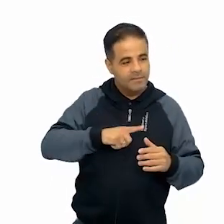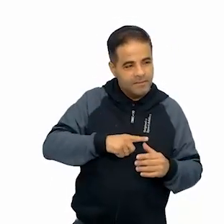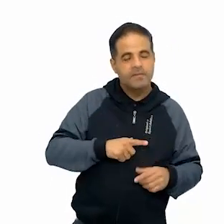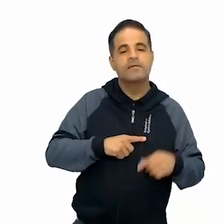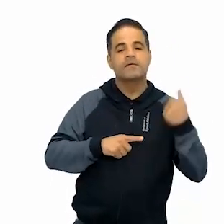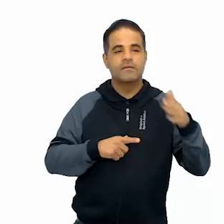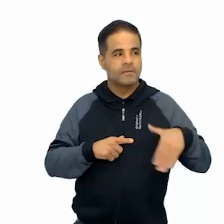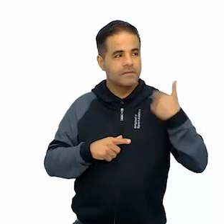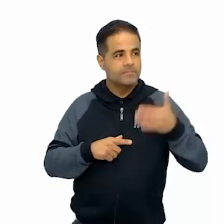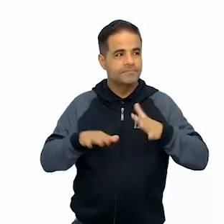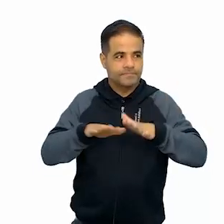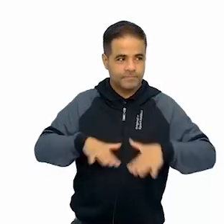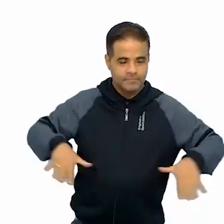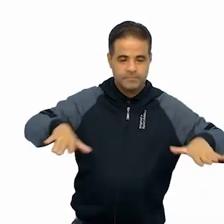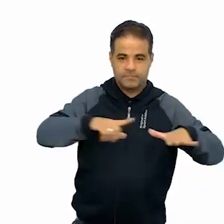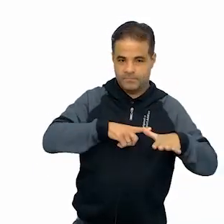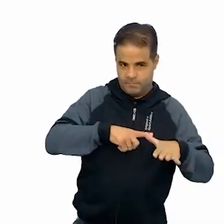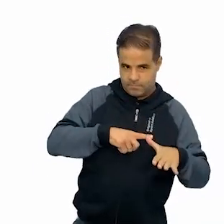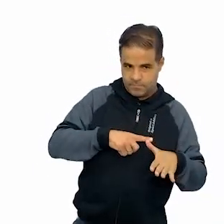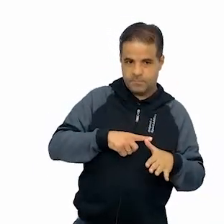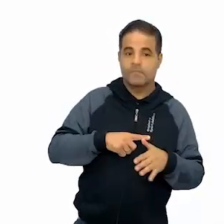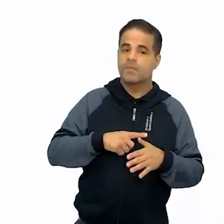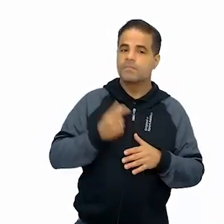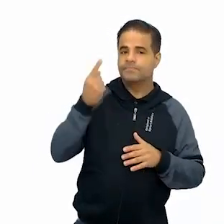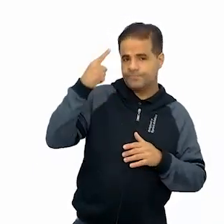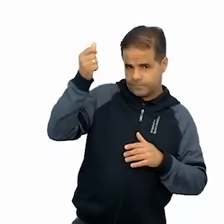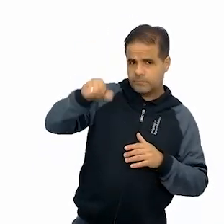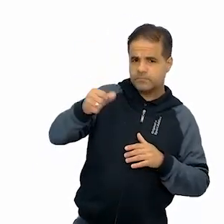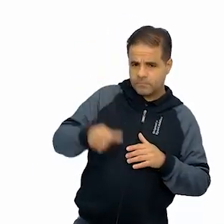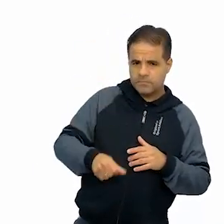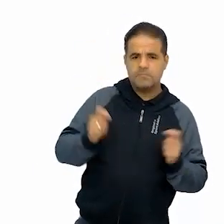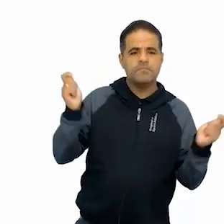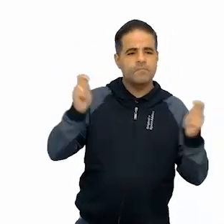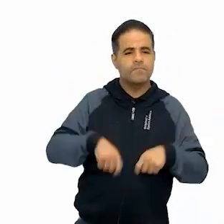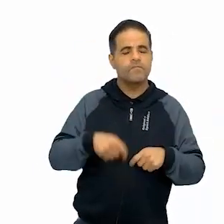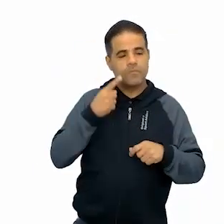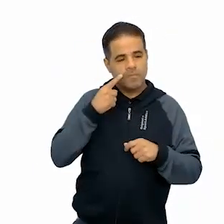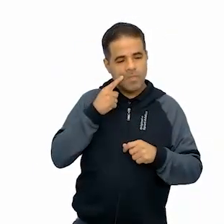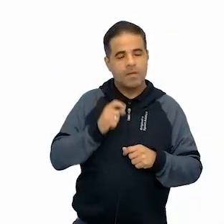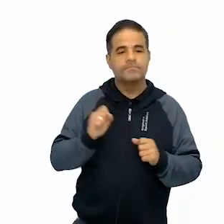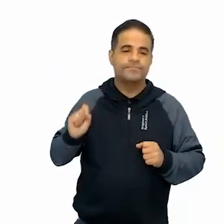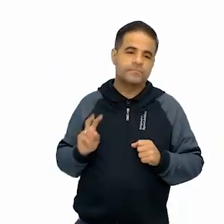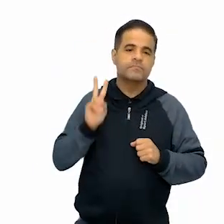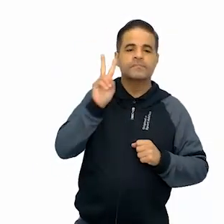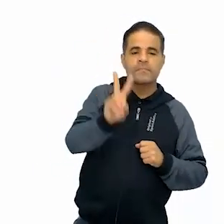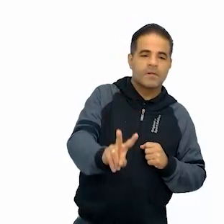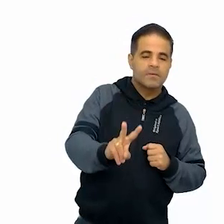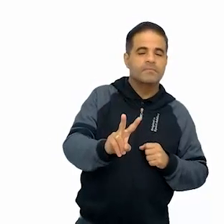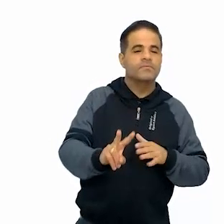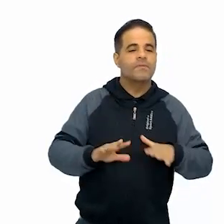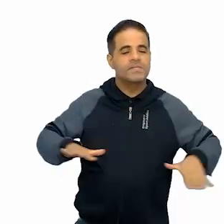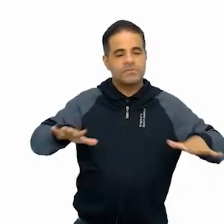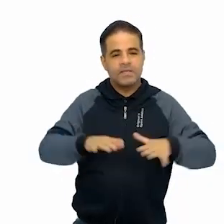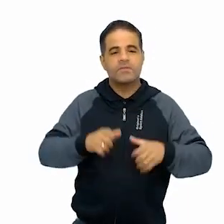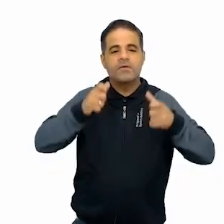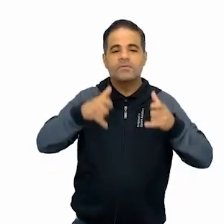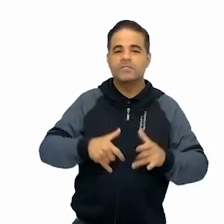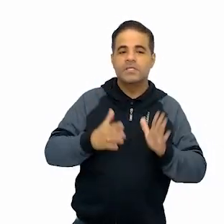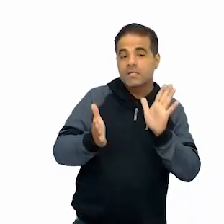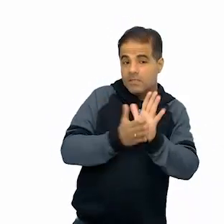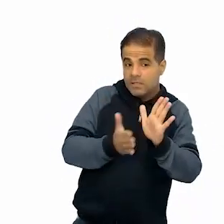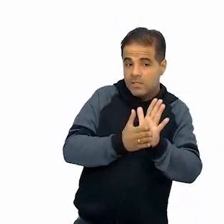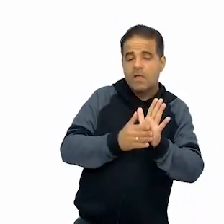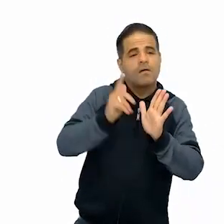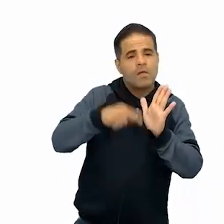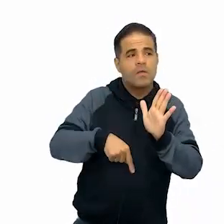Ainda na aula 6, para a atividade 2, avalie se é possível fazê-la em dupla. O objetivo dessa proposta é